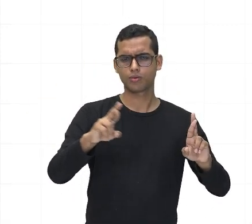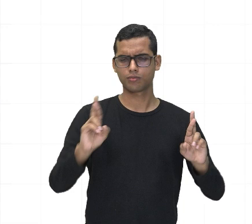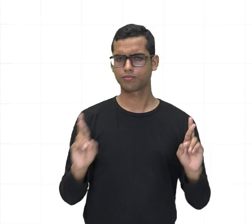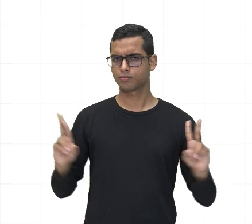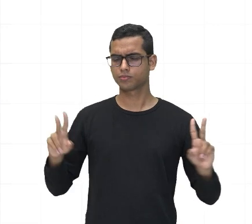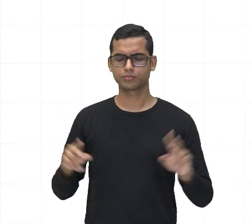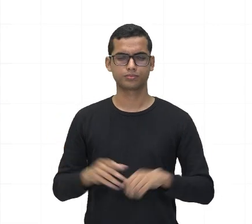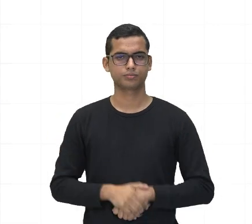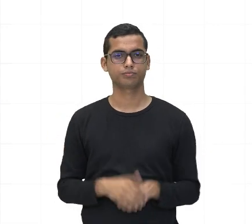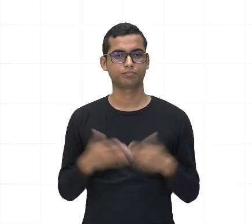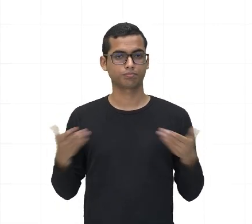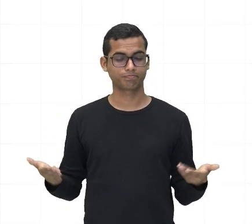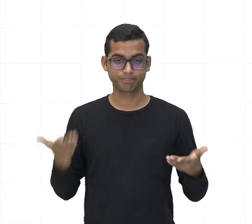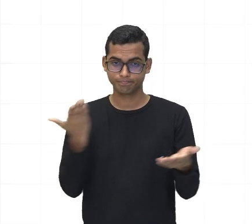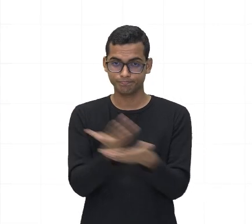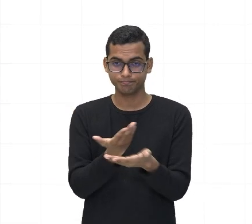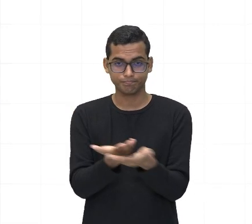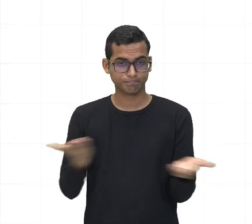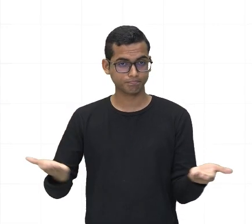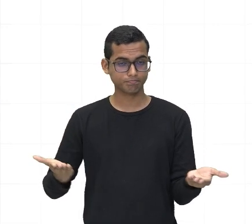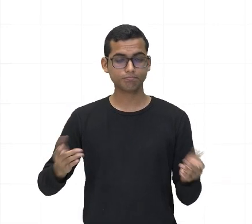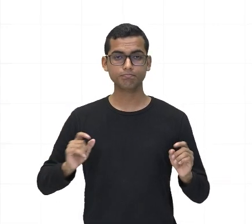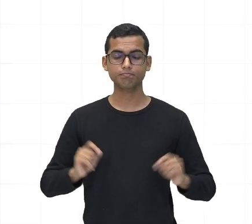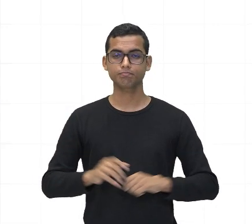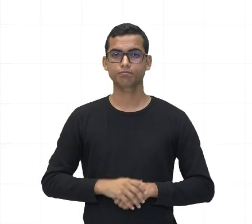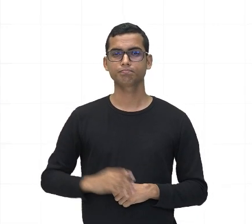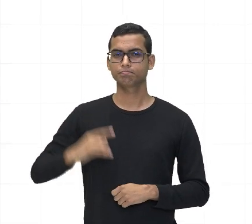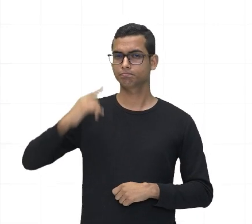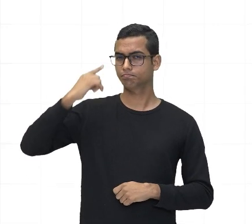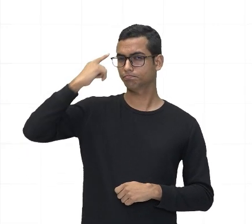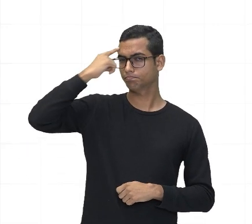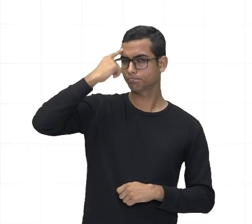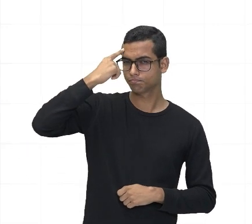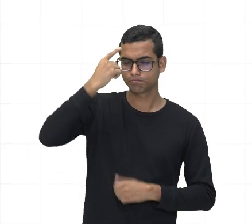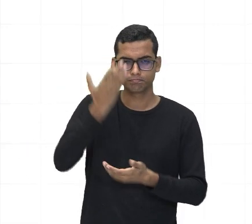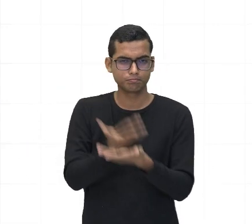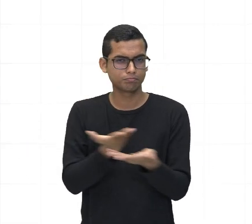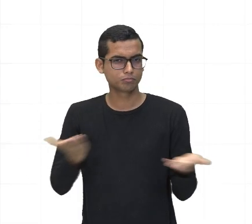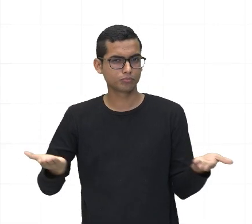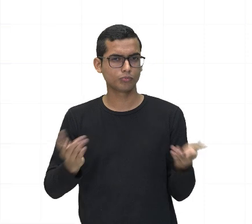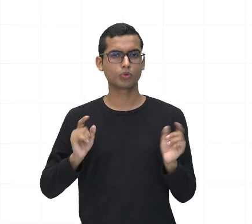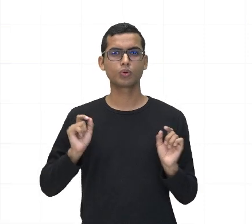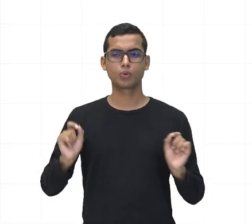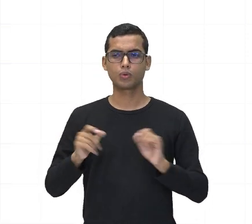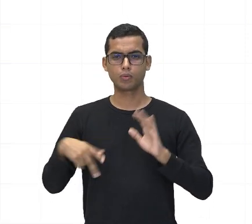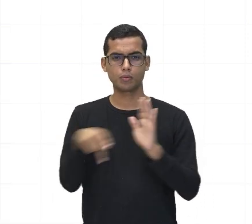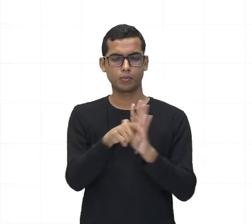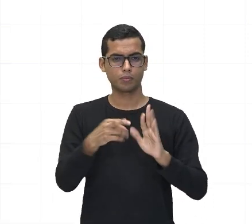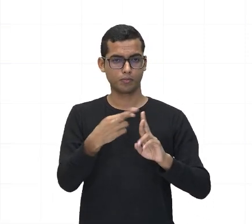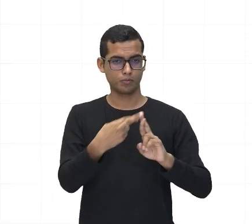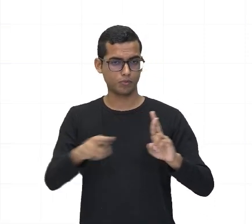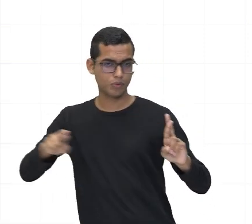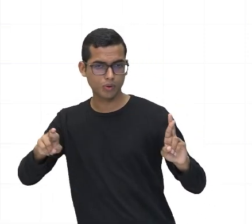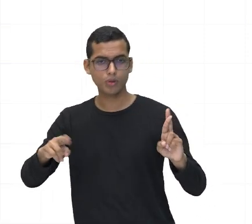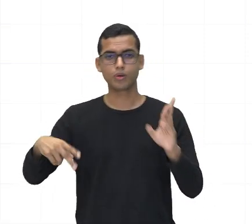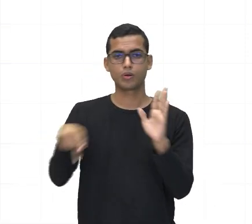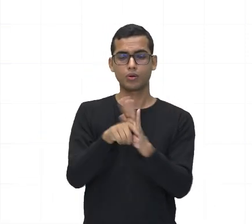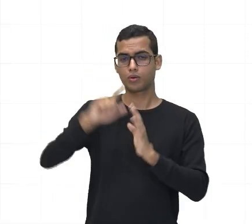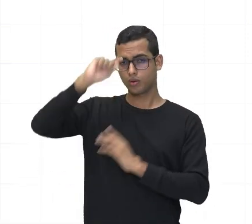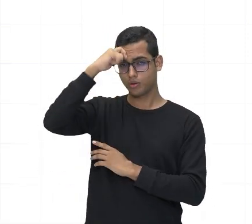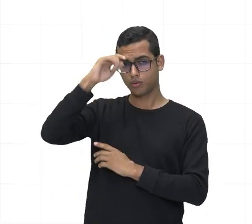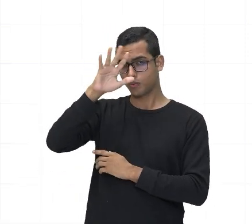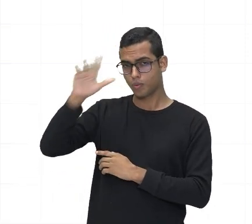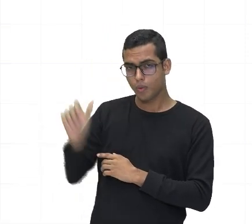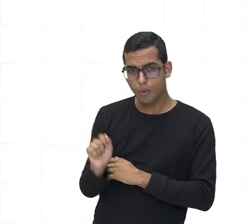Vamos ver agora, começando a nossa reflexão, a nossa aula, pelas religiões de matriz